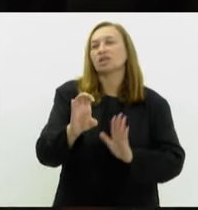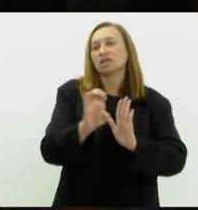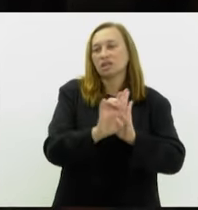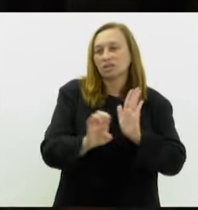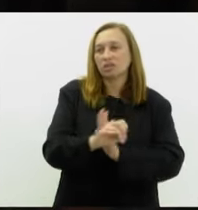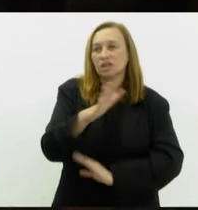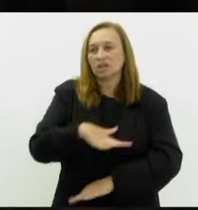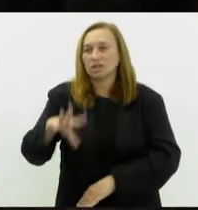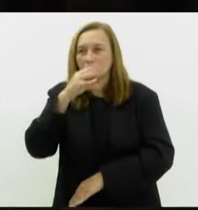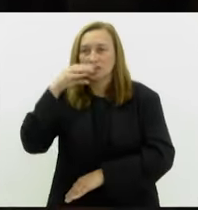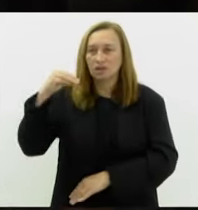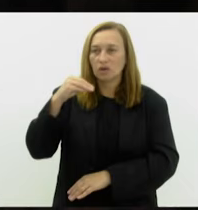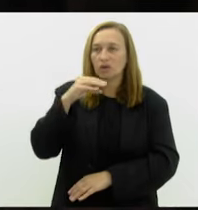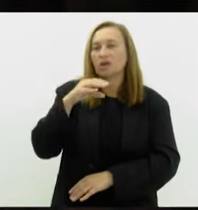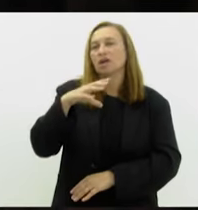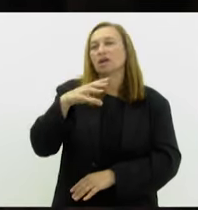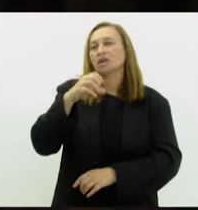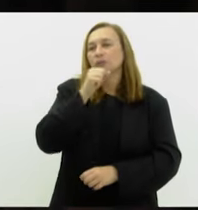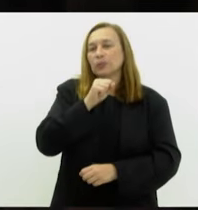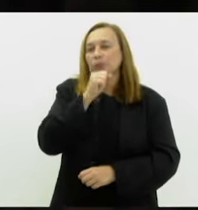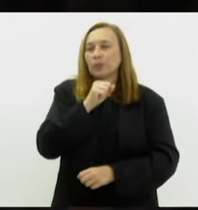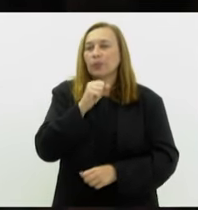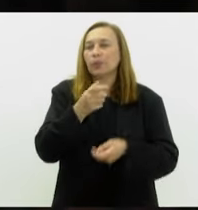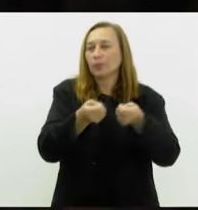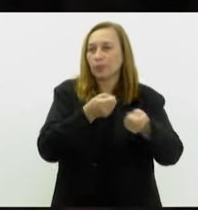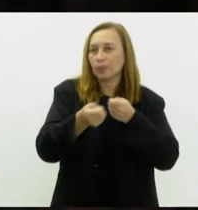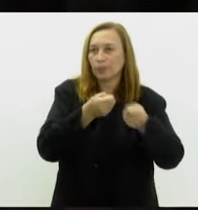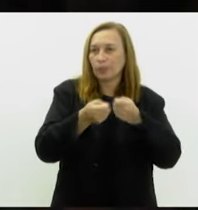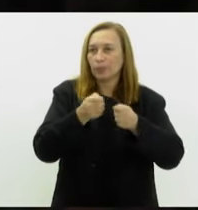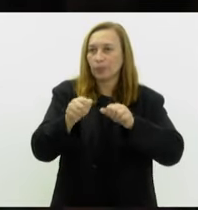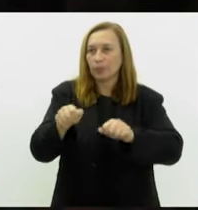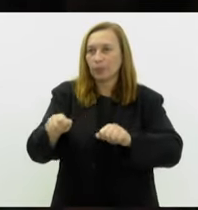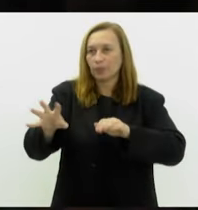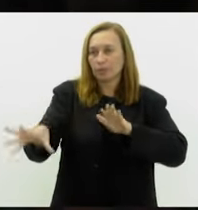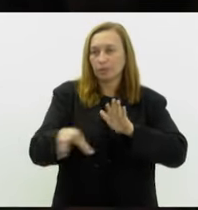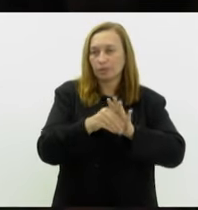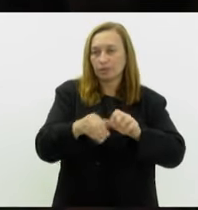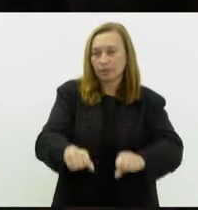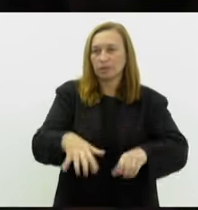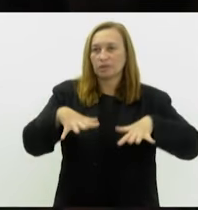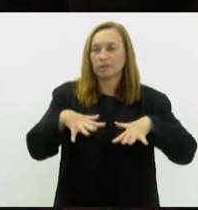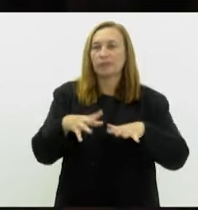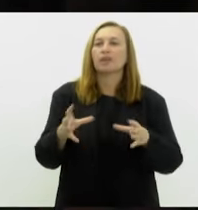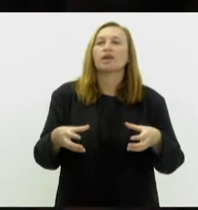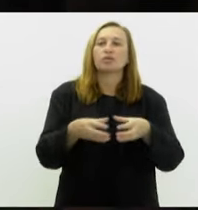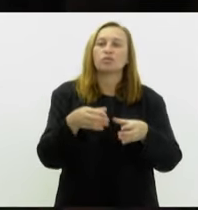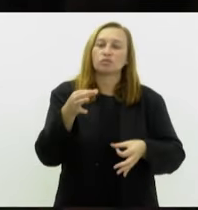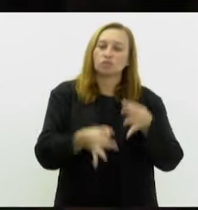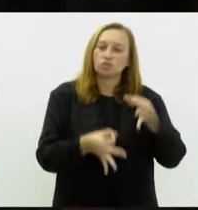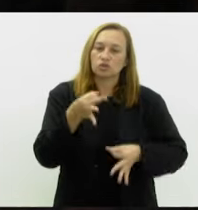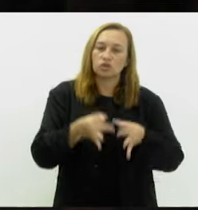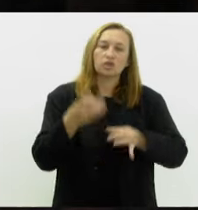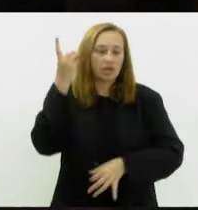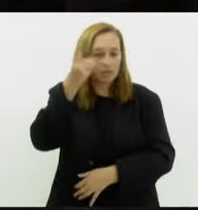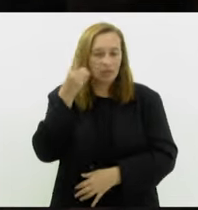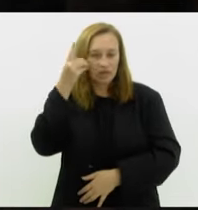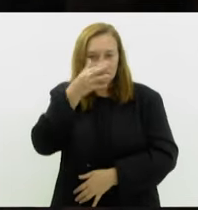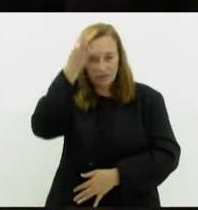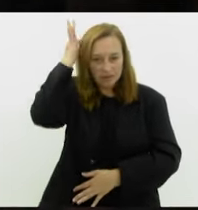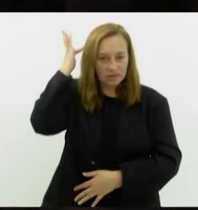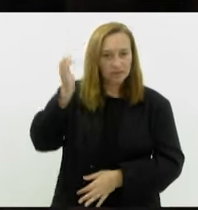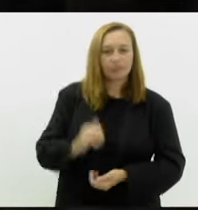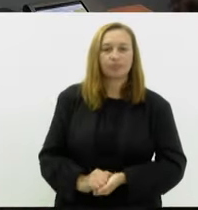Orçamento, Finanças, Fiscalização Financeira e Controle, as emendas de plenário. Para emitir parecer pela Comissão de Constituição e Justiça, deputado Fred